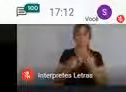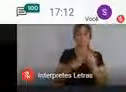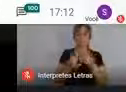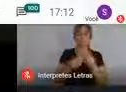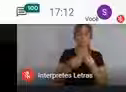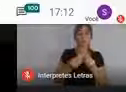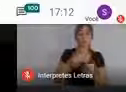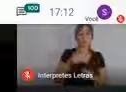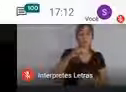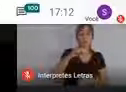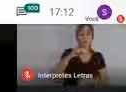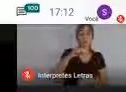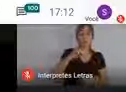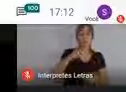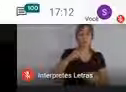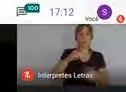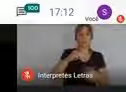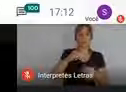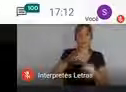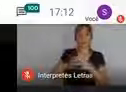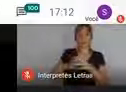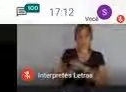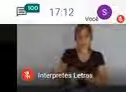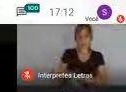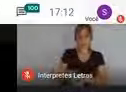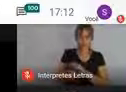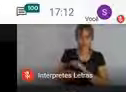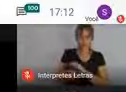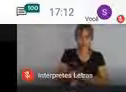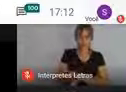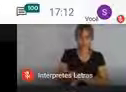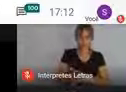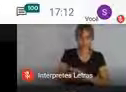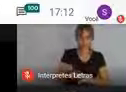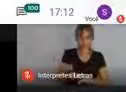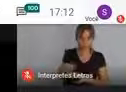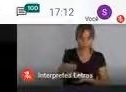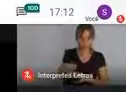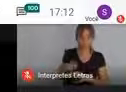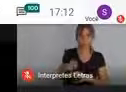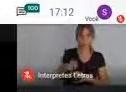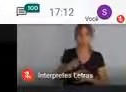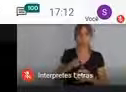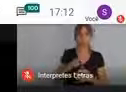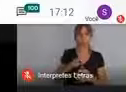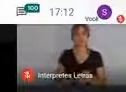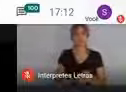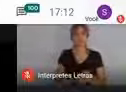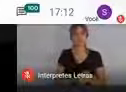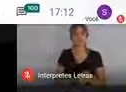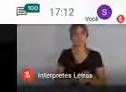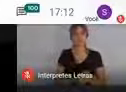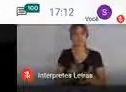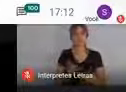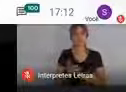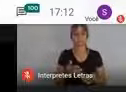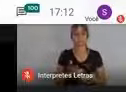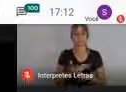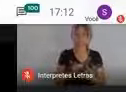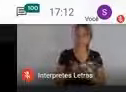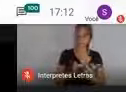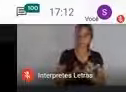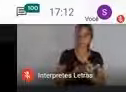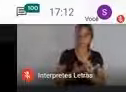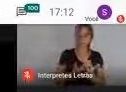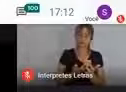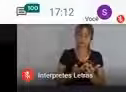ou com ou sem casca. Ainda no campo aí da culinária. Muito bem, esse foi o estudo do professor